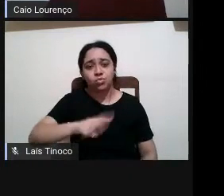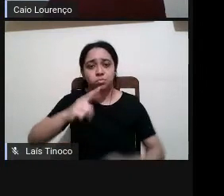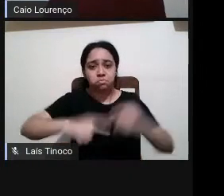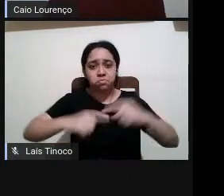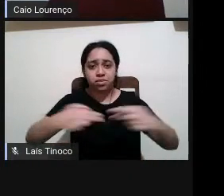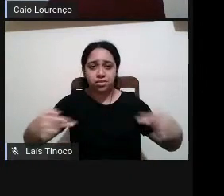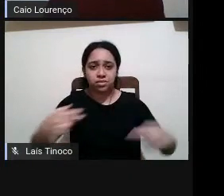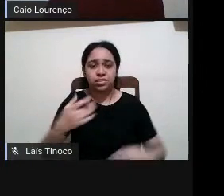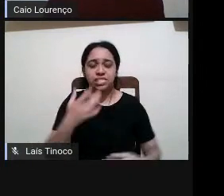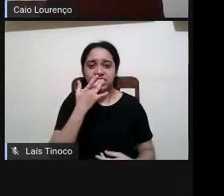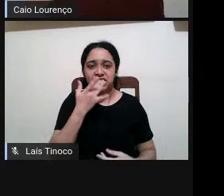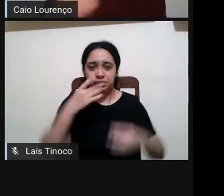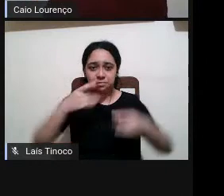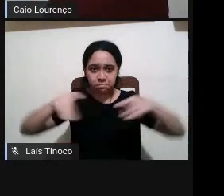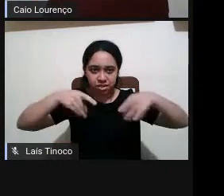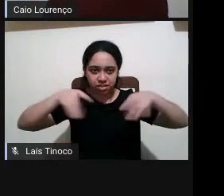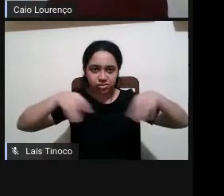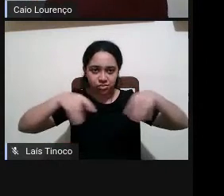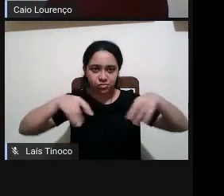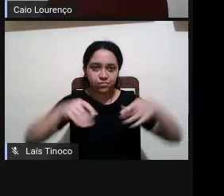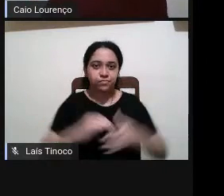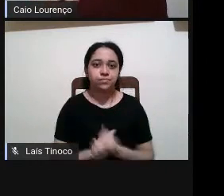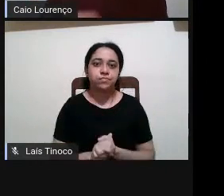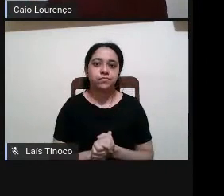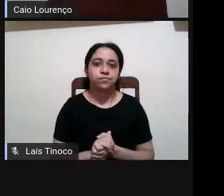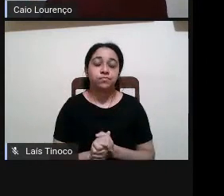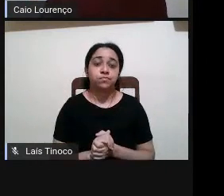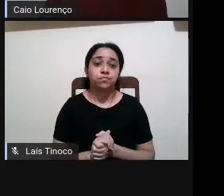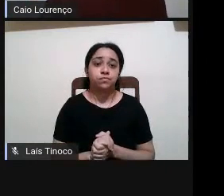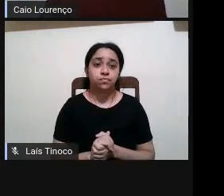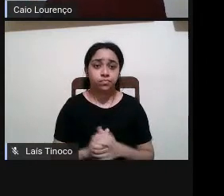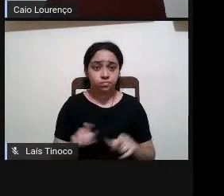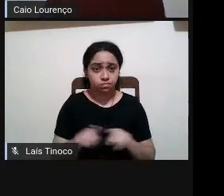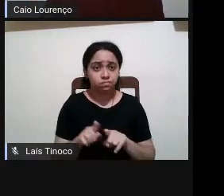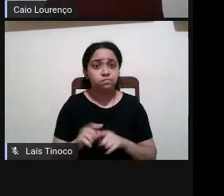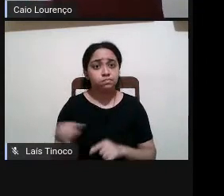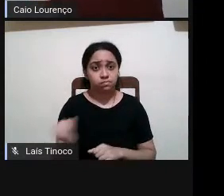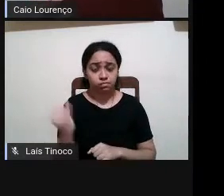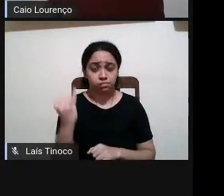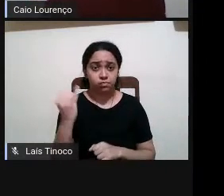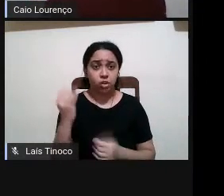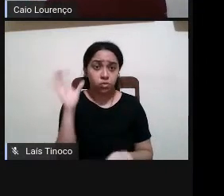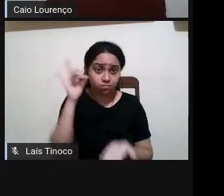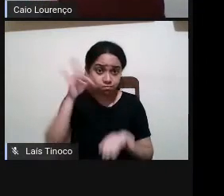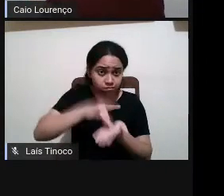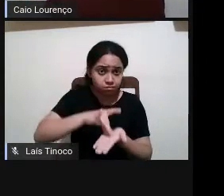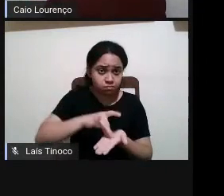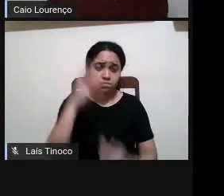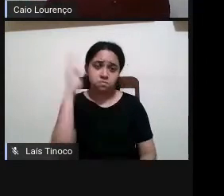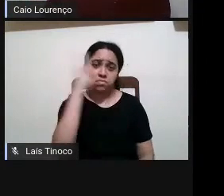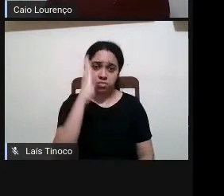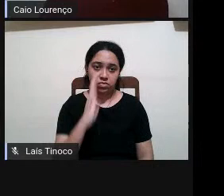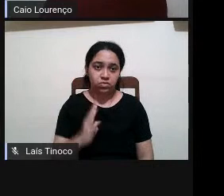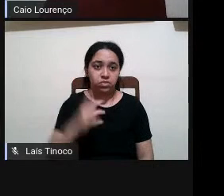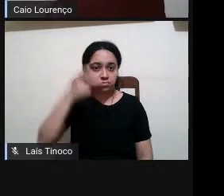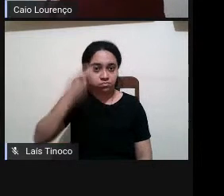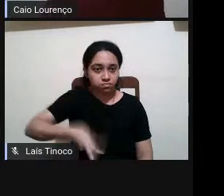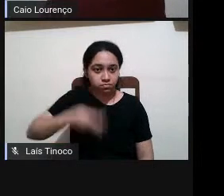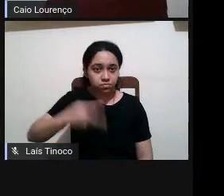E um aspecto muito importante, trazendo um pouco para a nossa realidade brasileira, é que nós precisamos